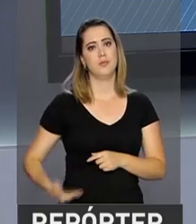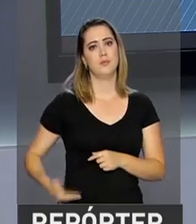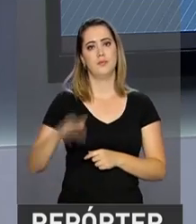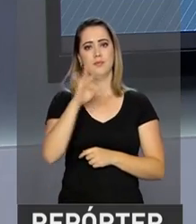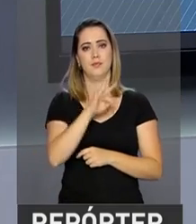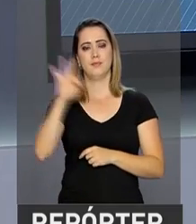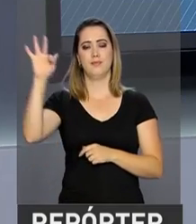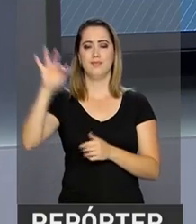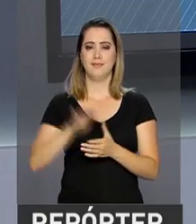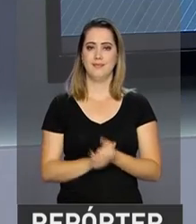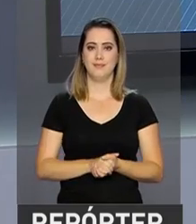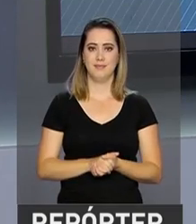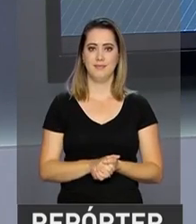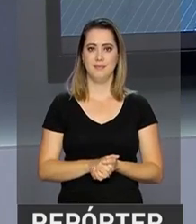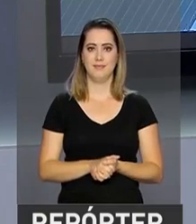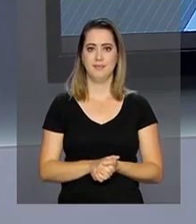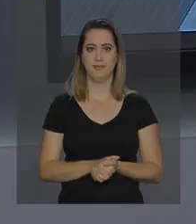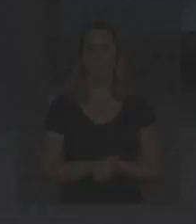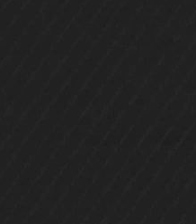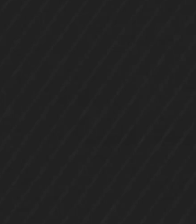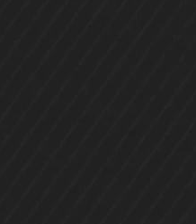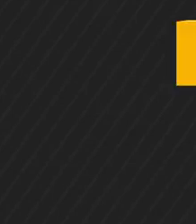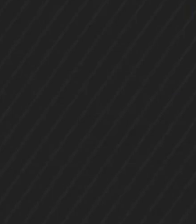a tv do governo federal